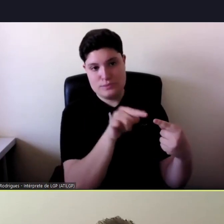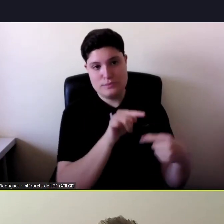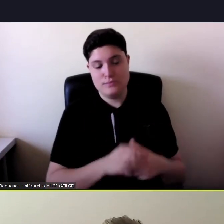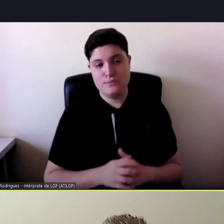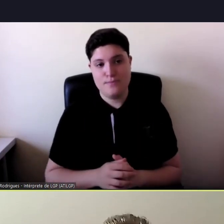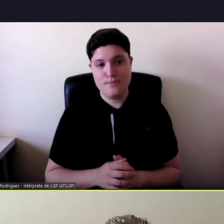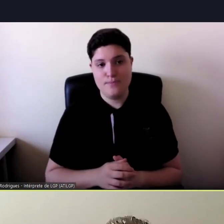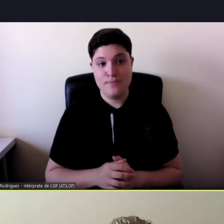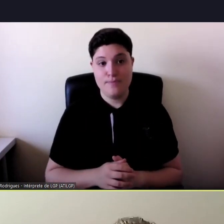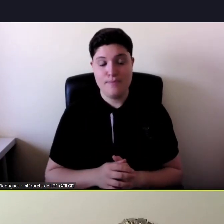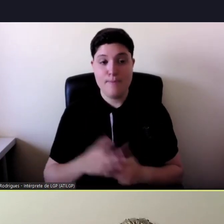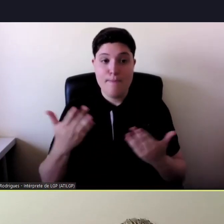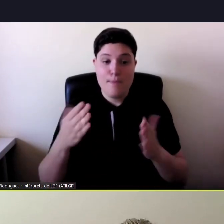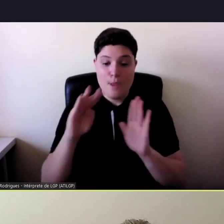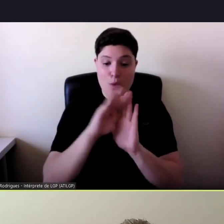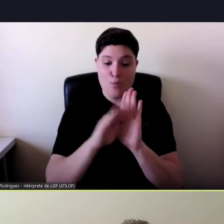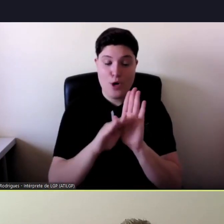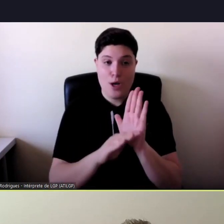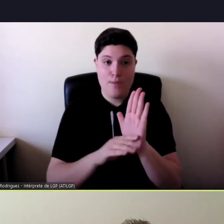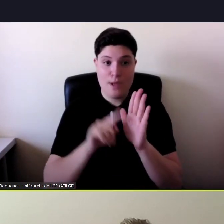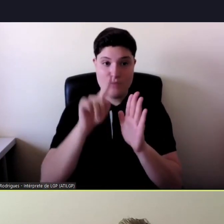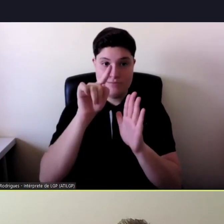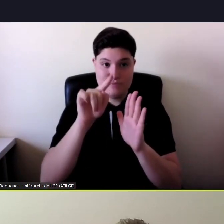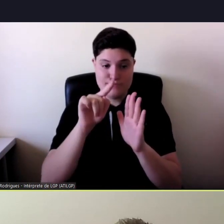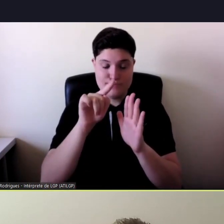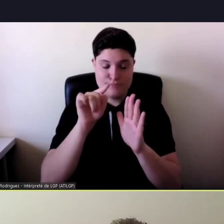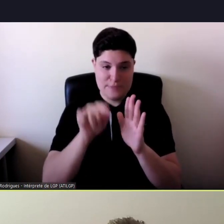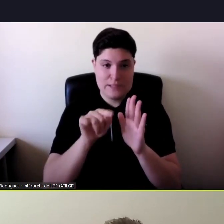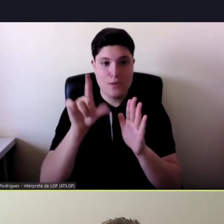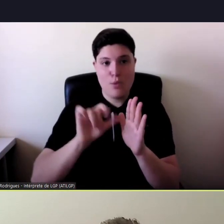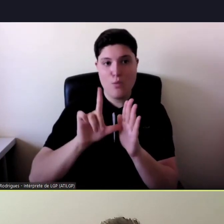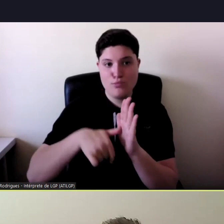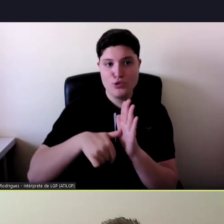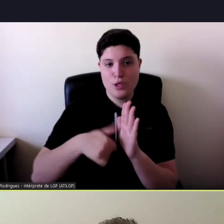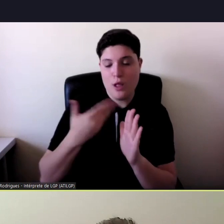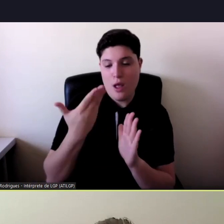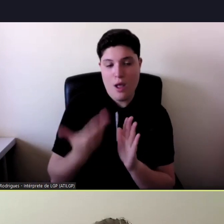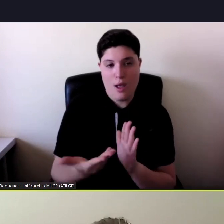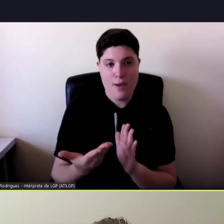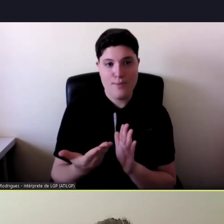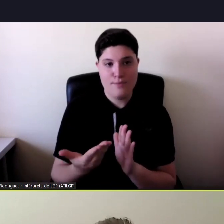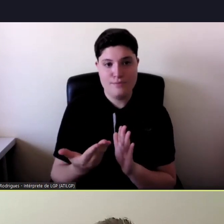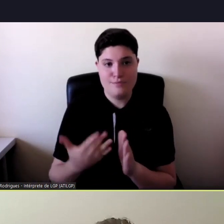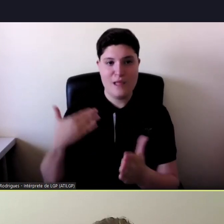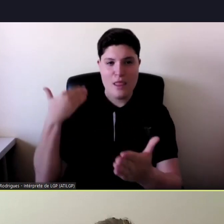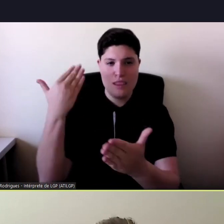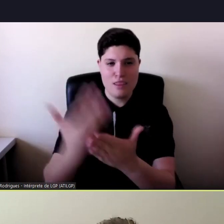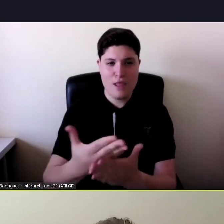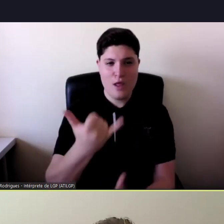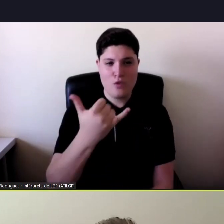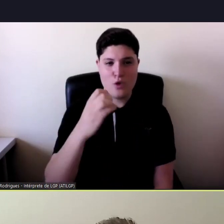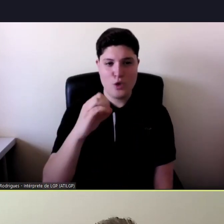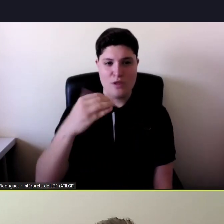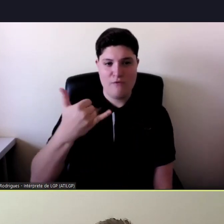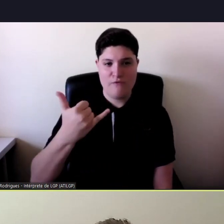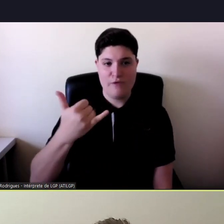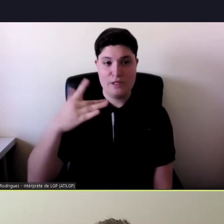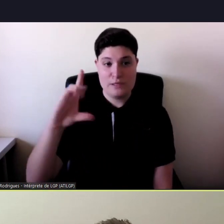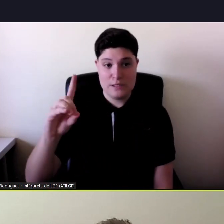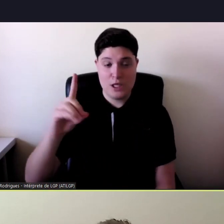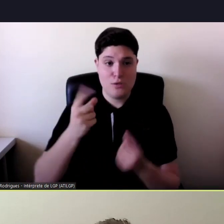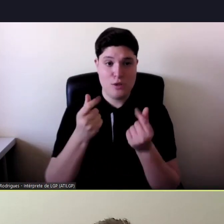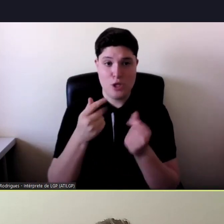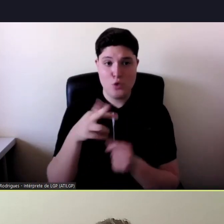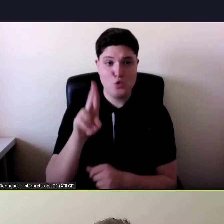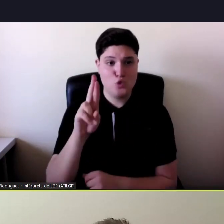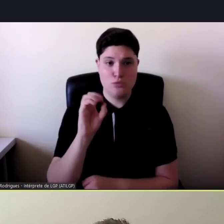Paulo Magalhães, também para a sua exposição inicial. Professor, a palavra é sua. Obrigado. Em primeiro lugar, agradecer o convite que me foi